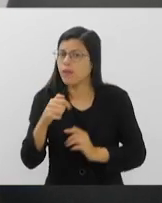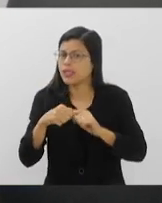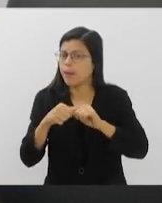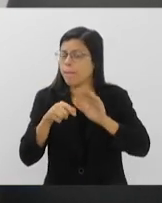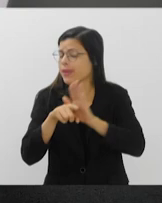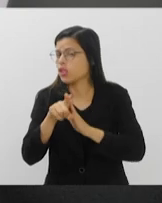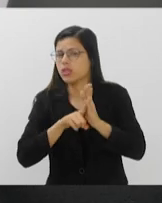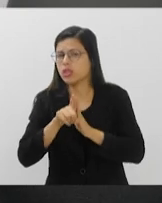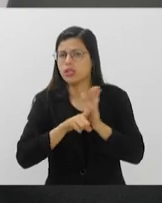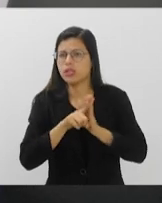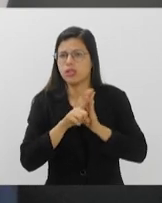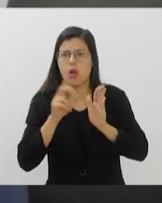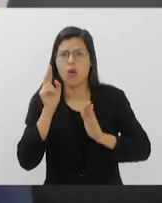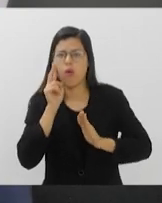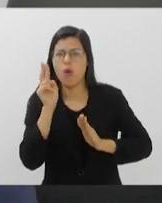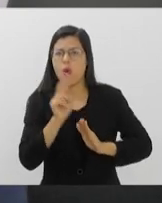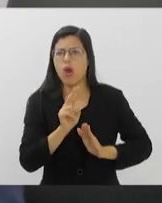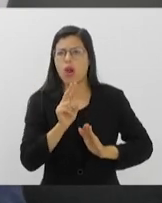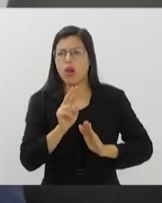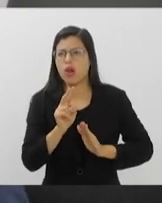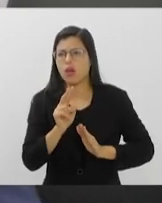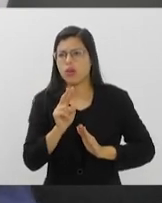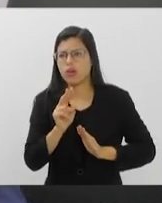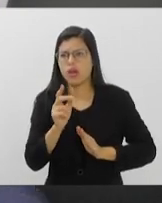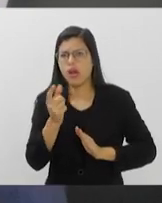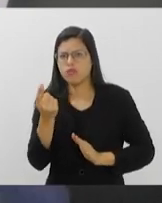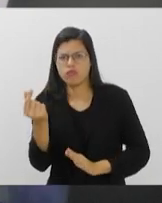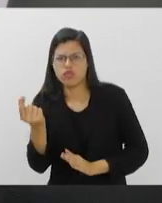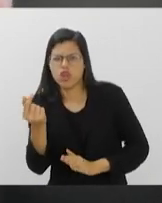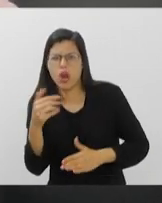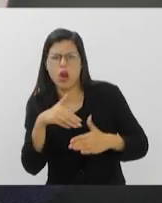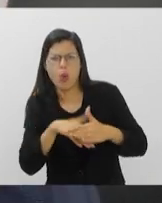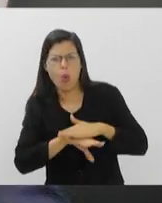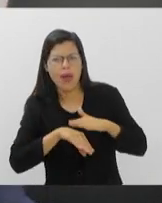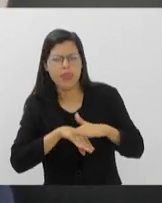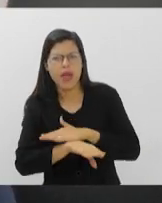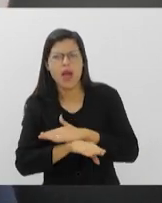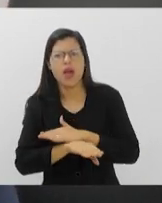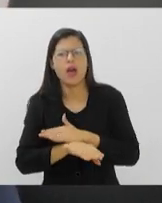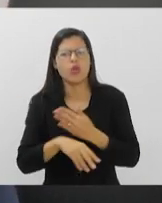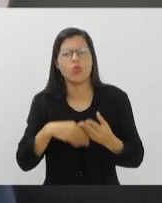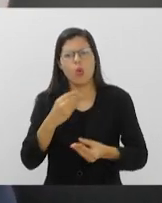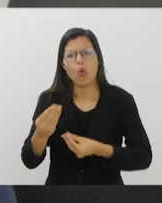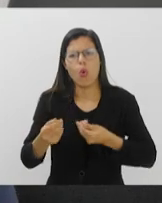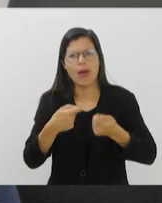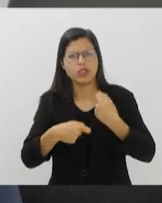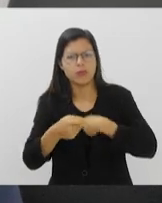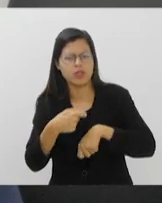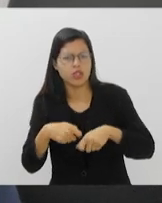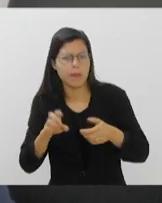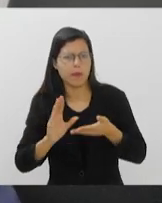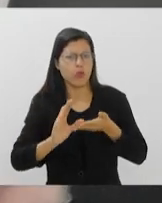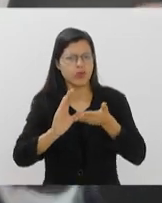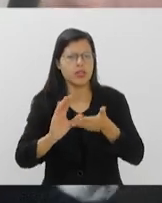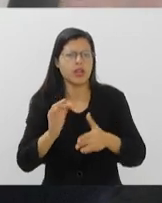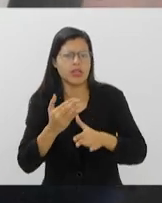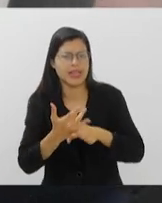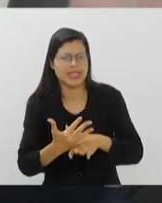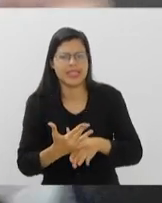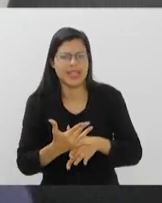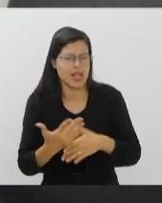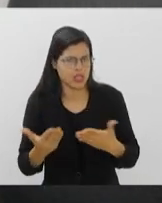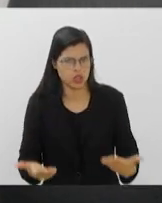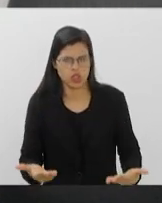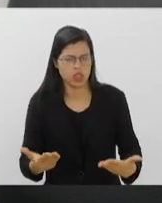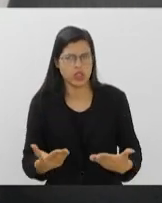olha lá Quanto tem conta tem em conta no ano passado o fundo administrado pelo conselho do município tal eu tava até numa capacitação